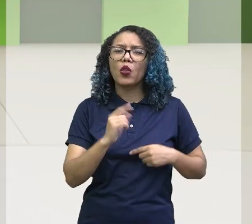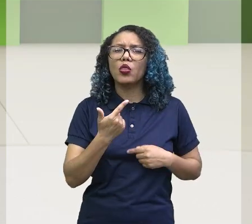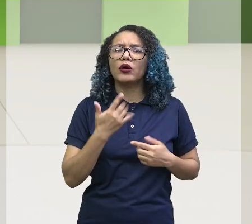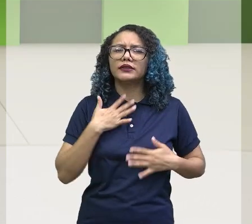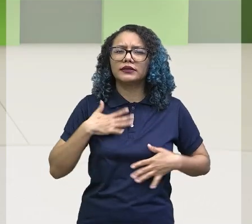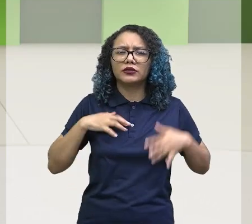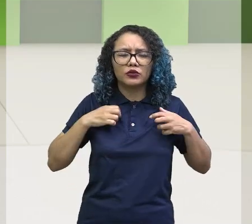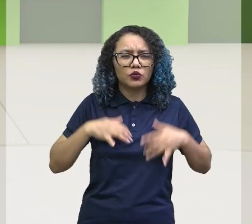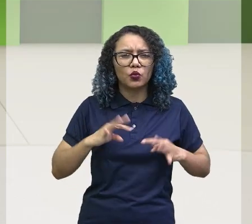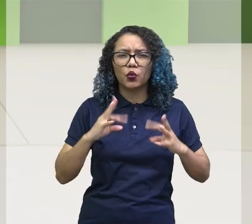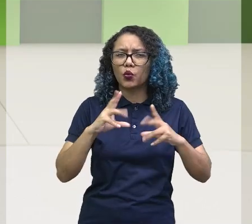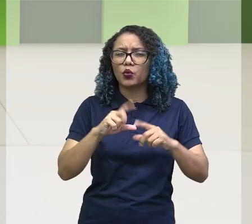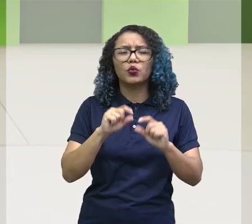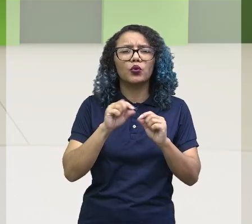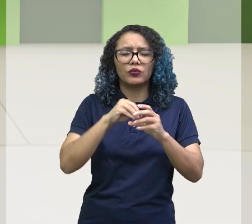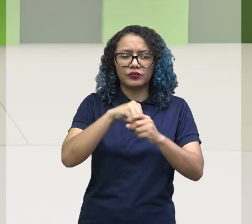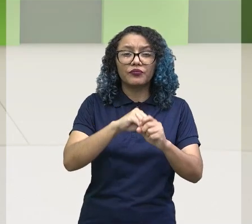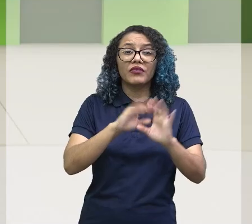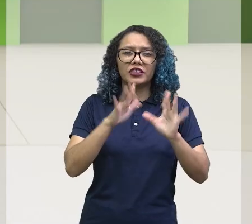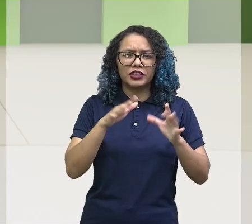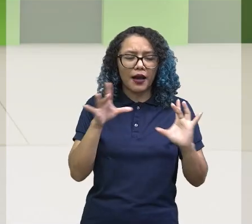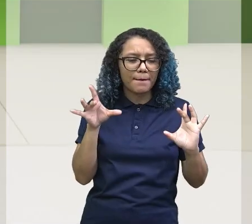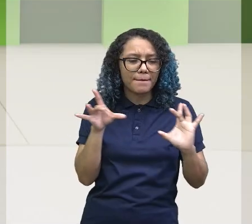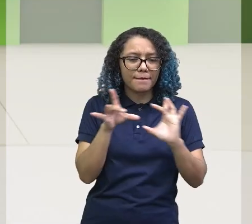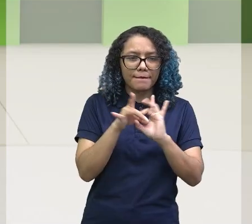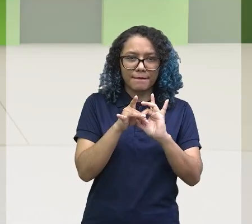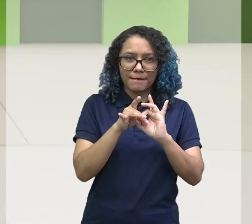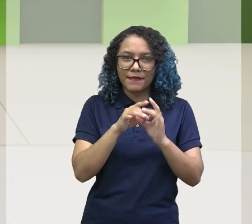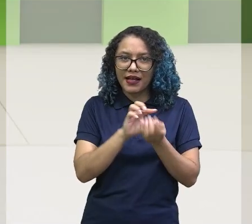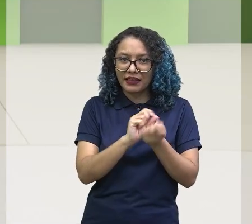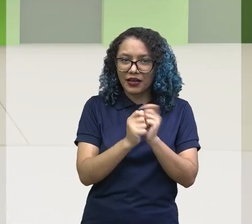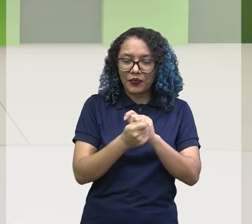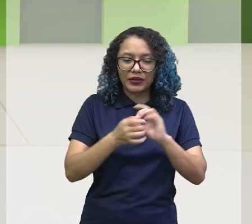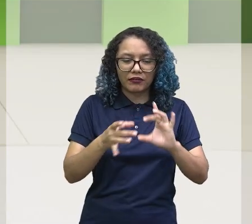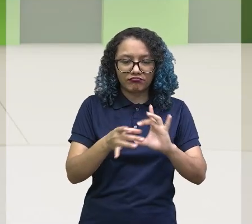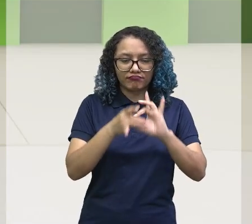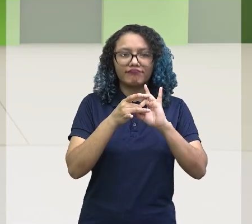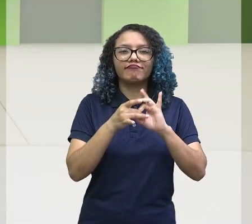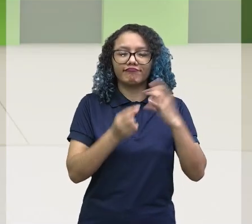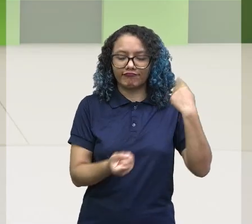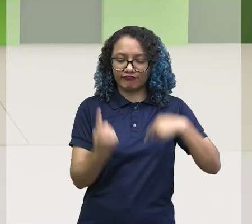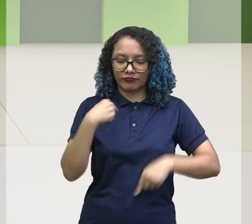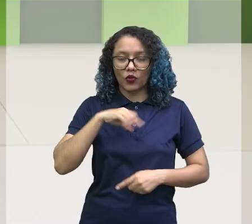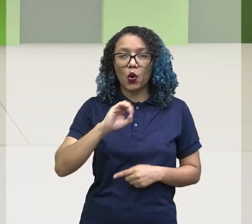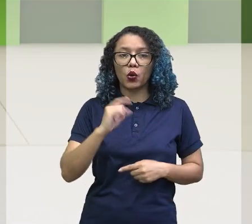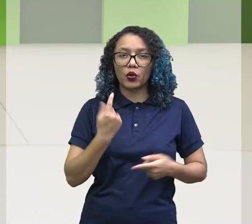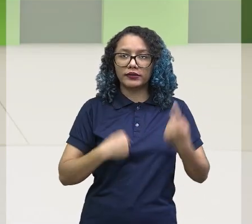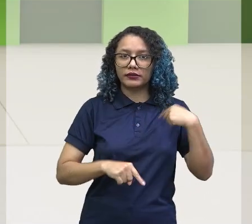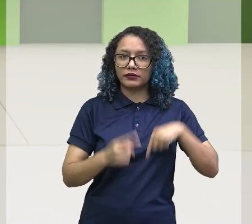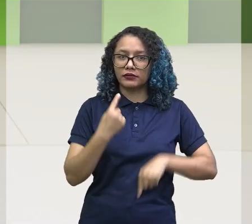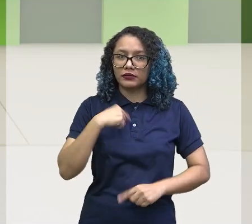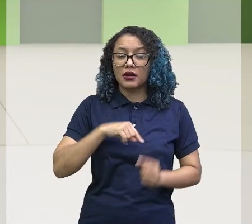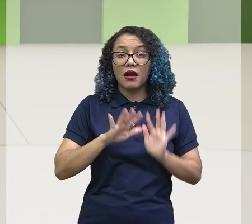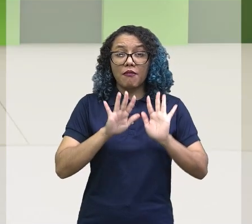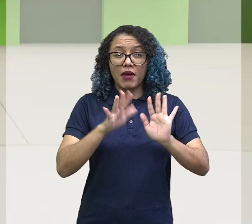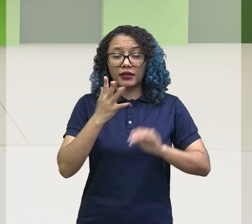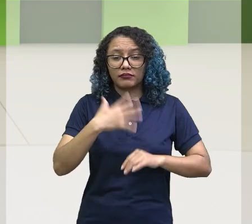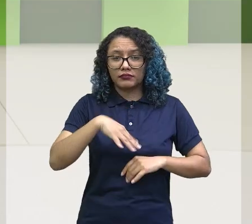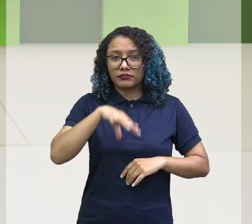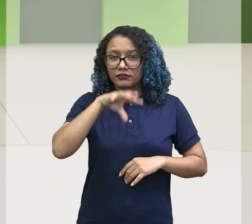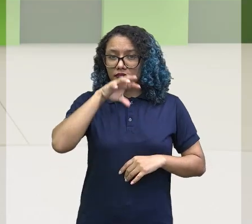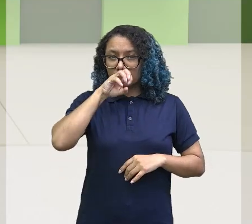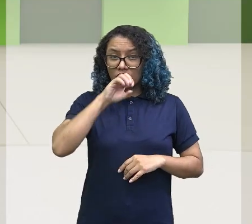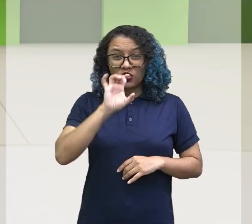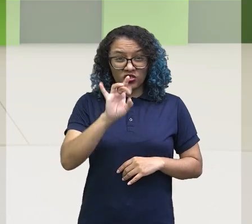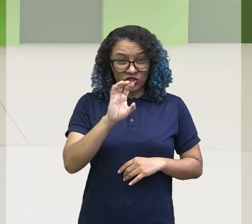formato próprio para ela se acoplar ali o oxigênio e levar ele para as outras partes do nosso corpo. Só que, quando a gente respira, a gente não está